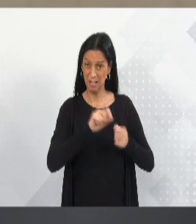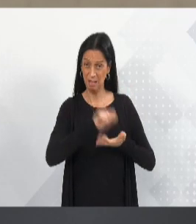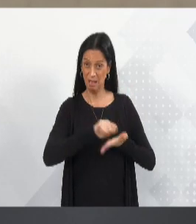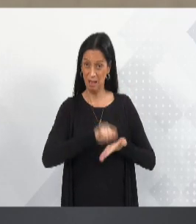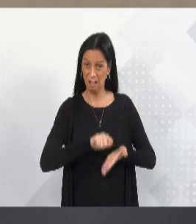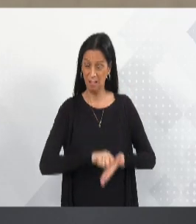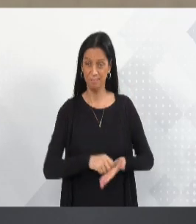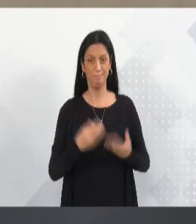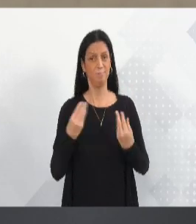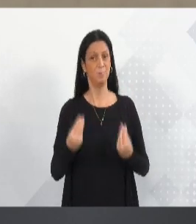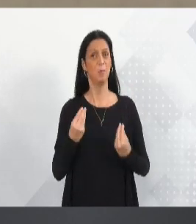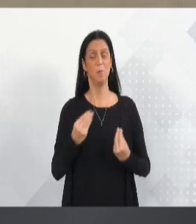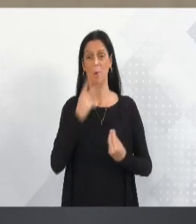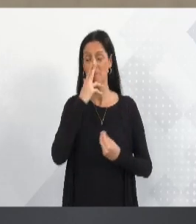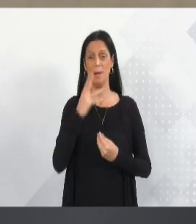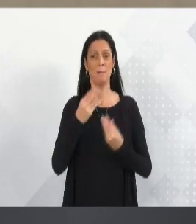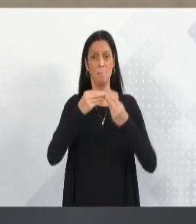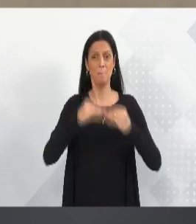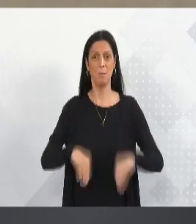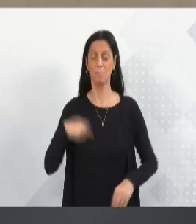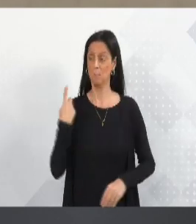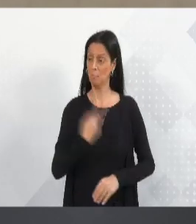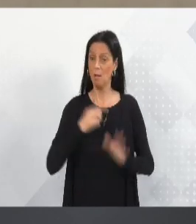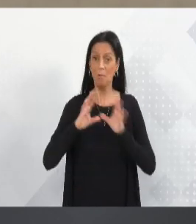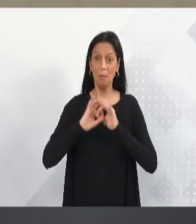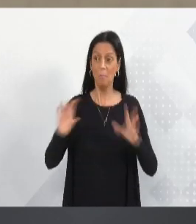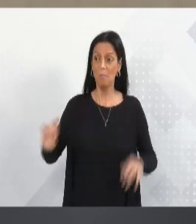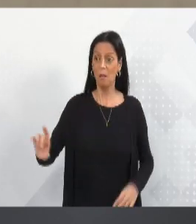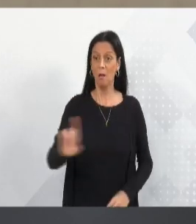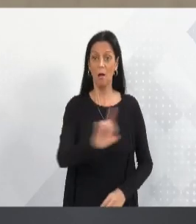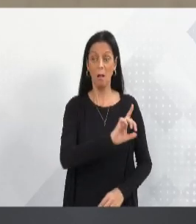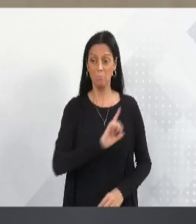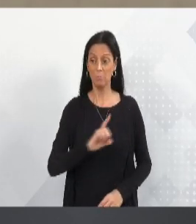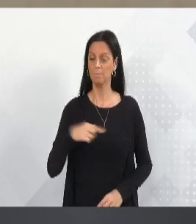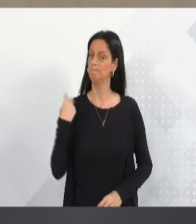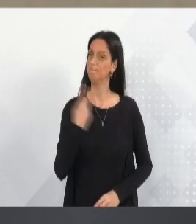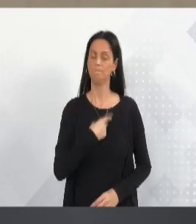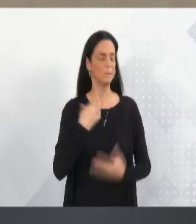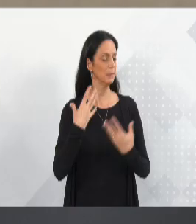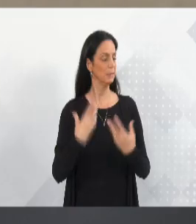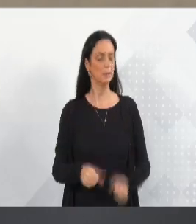a liberdade das pessoas, de cada um de nós. E isso nós não vamos